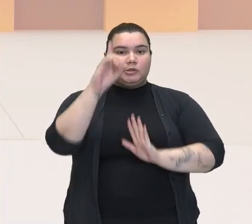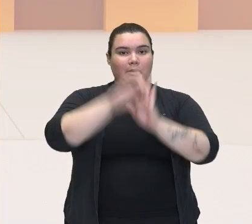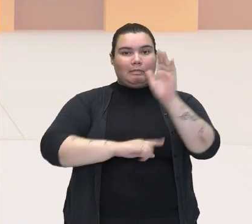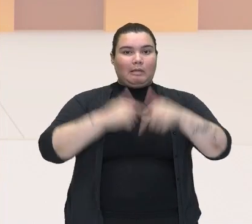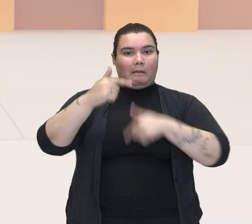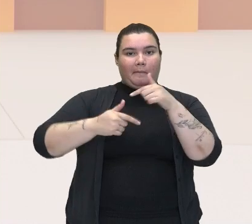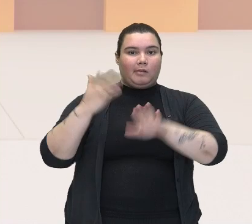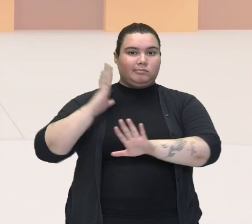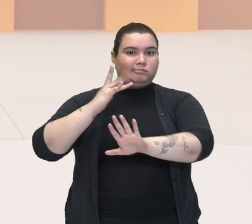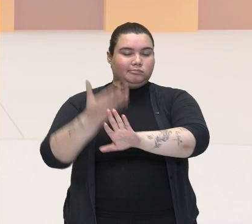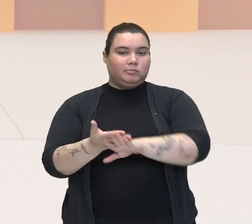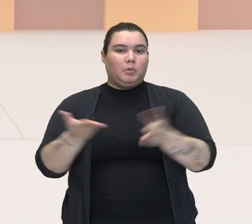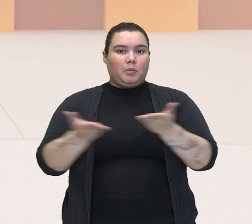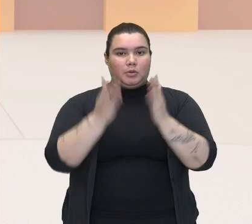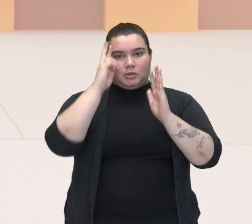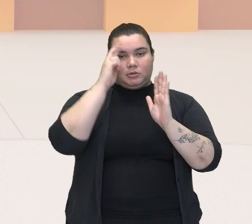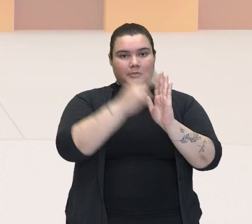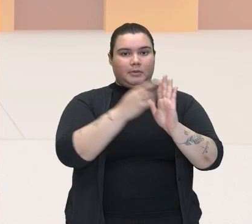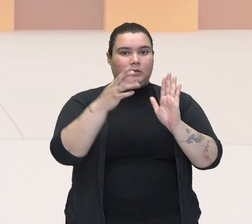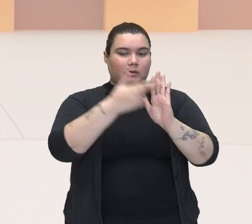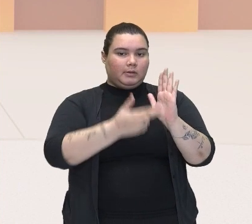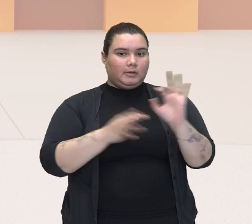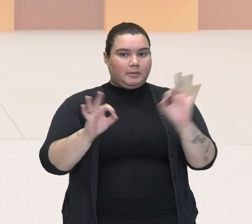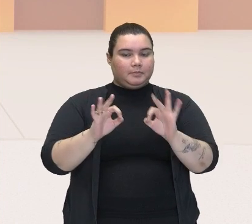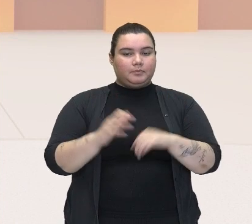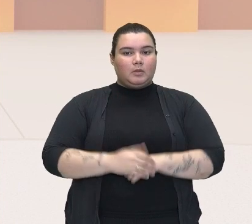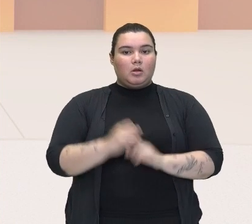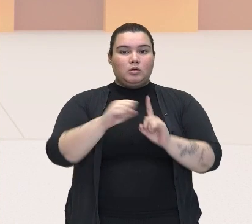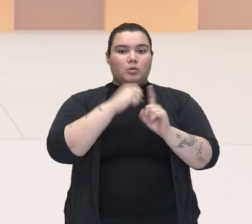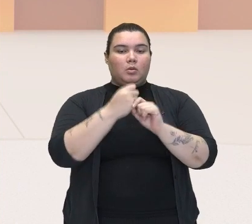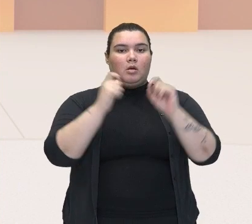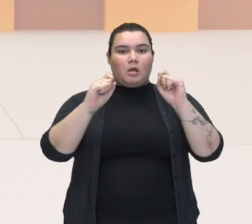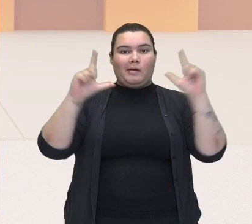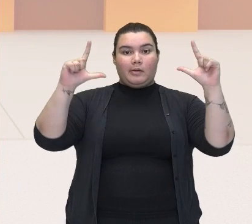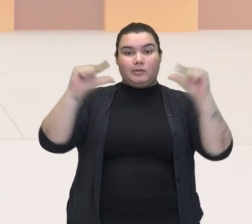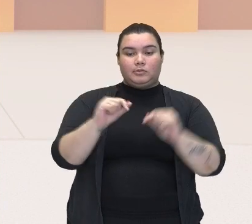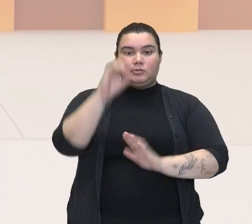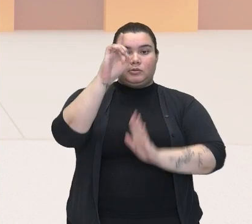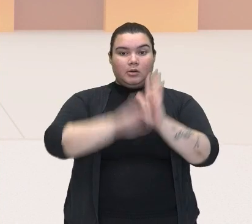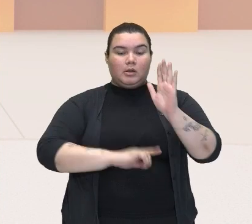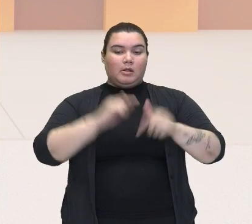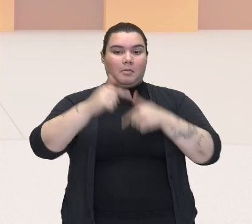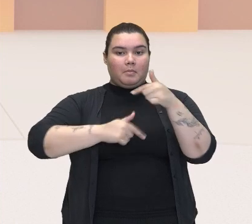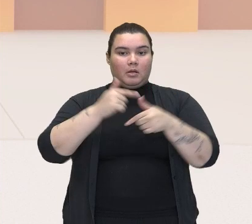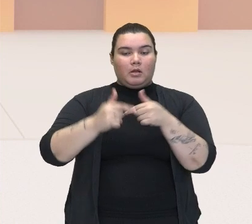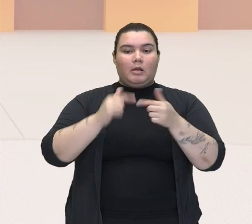até agora. E na sociedade, redução dos direitos trabalhistas, baixo investimento